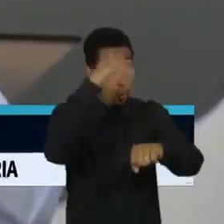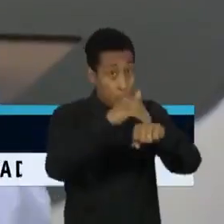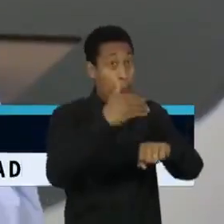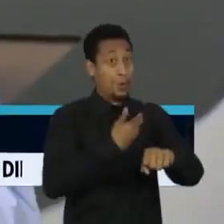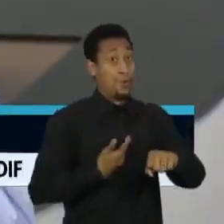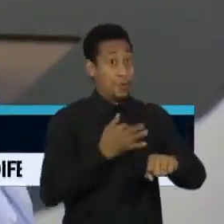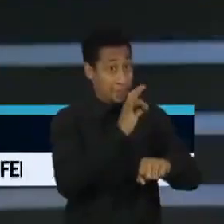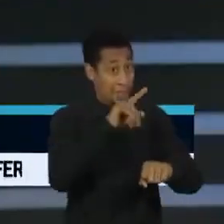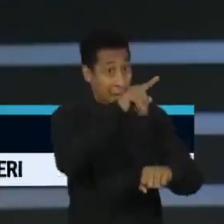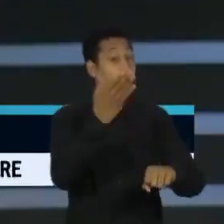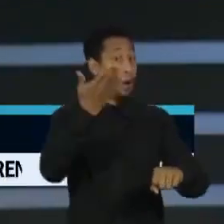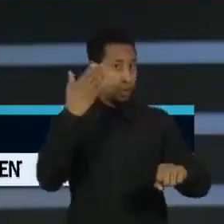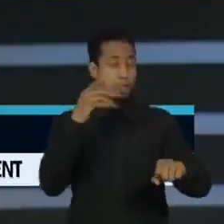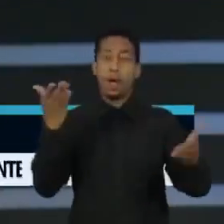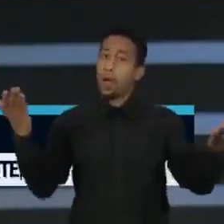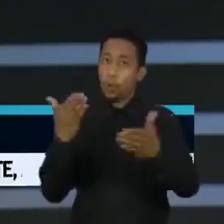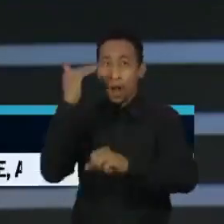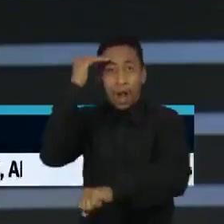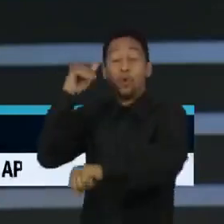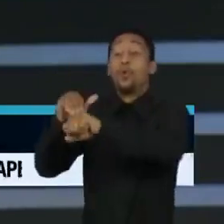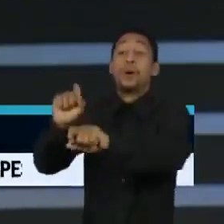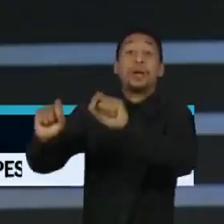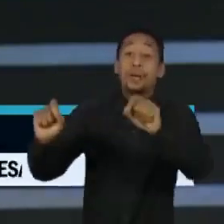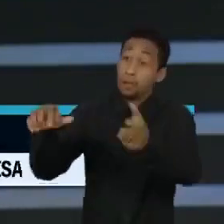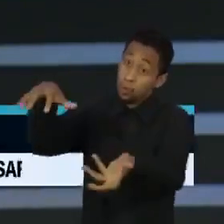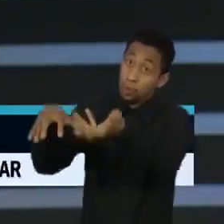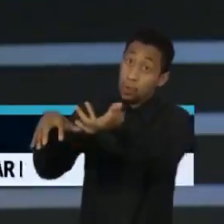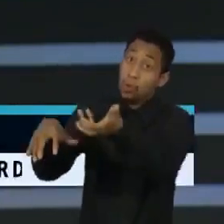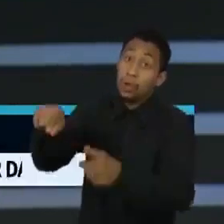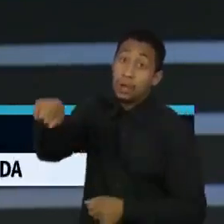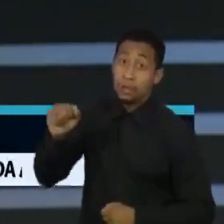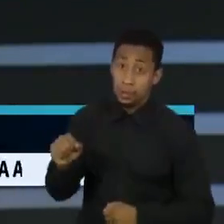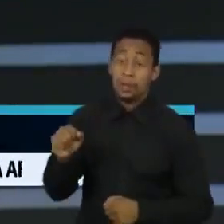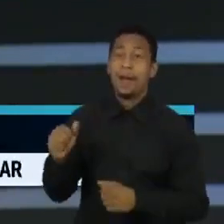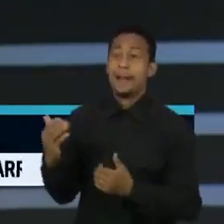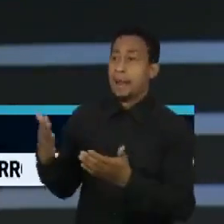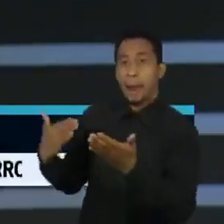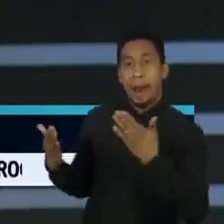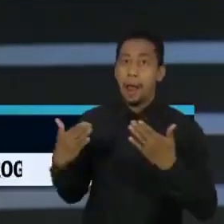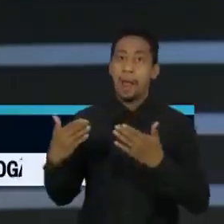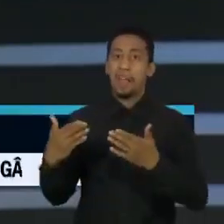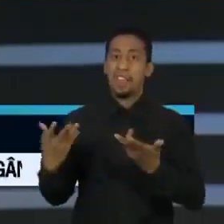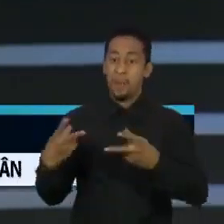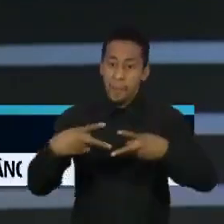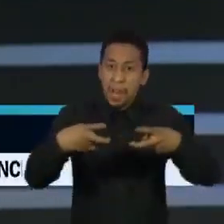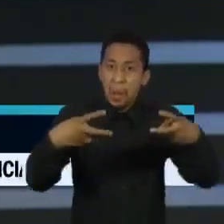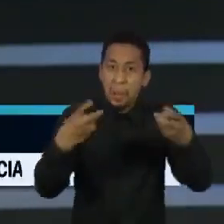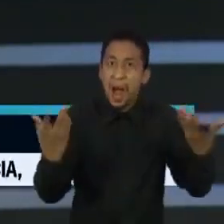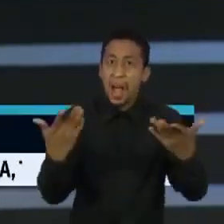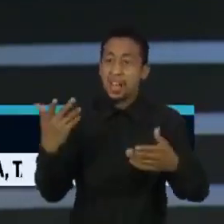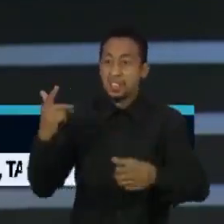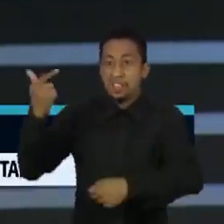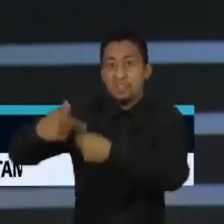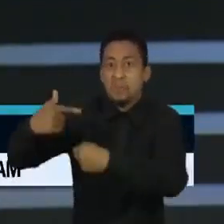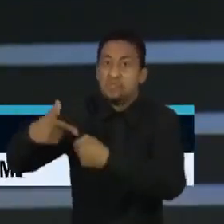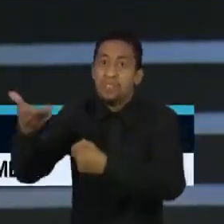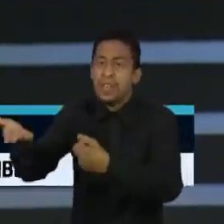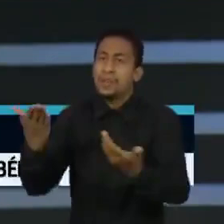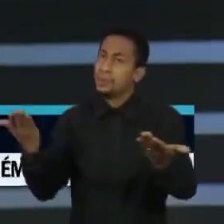está no Congresso, né? Então, está discutindo com combustível, Petrobras e tudo, pega essas emendas, resolve o problema do IPEM,